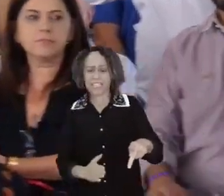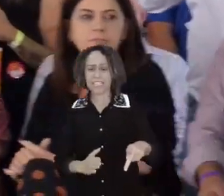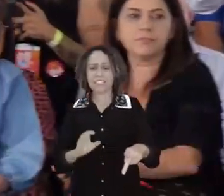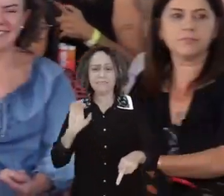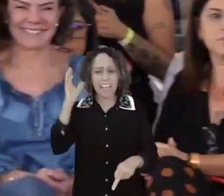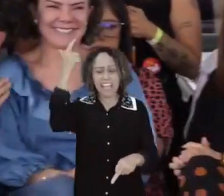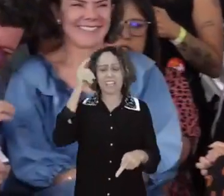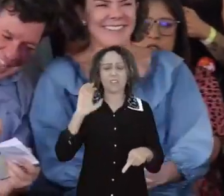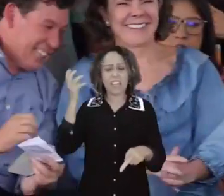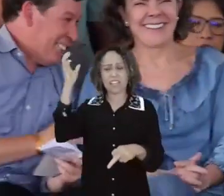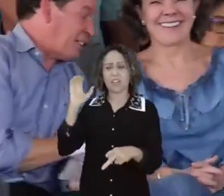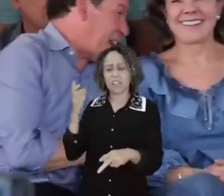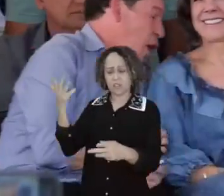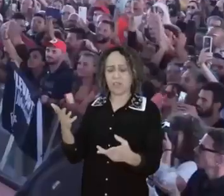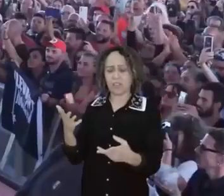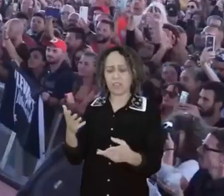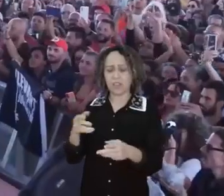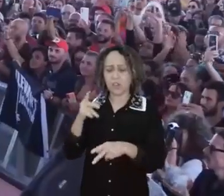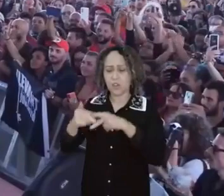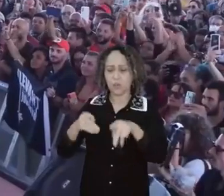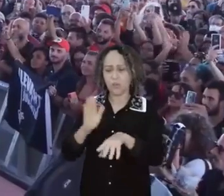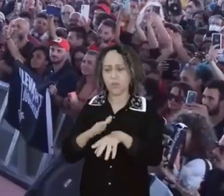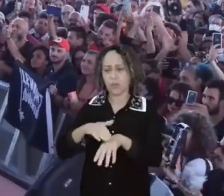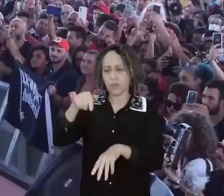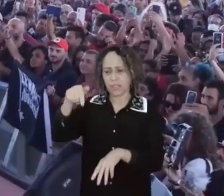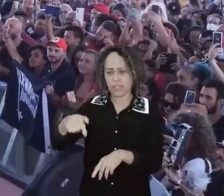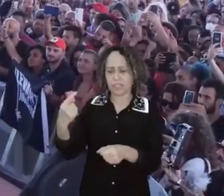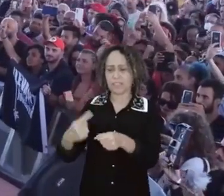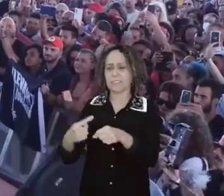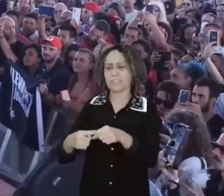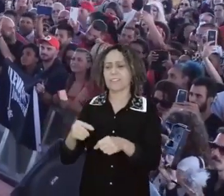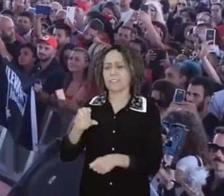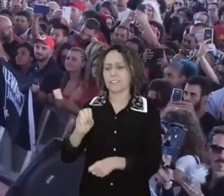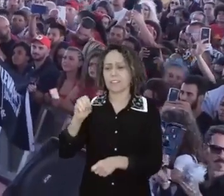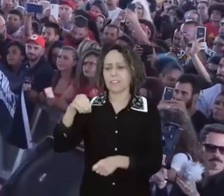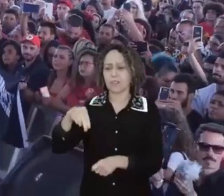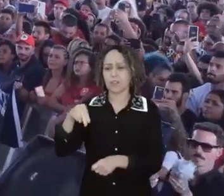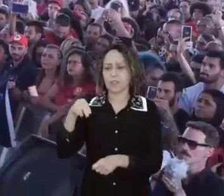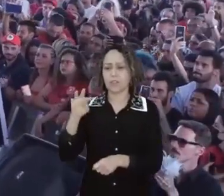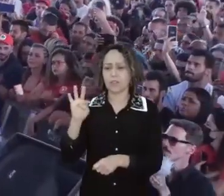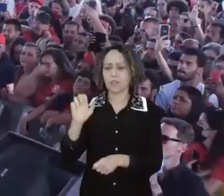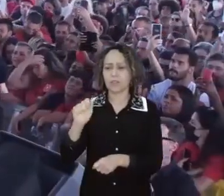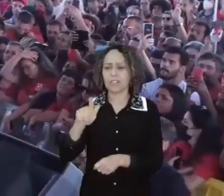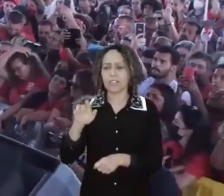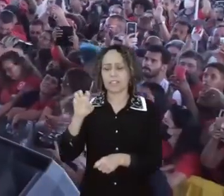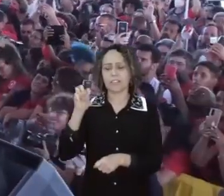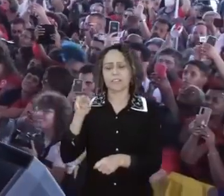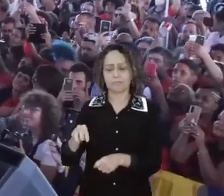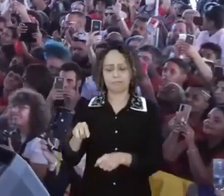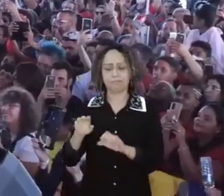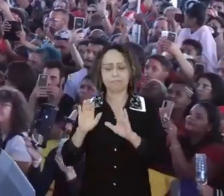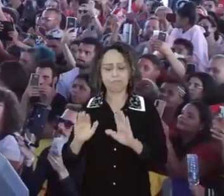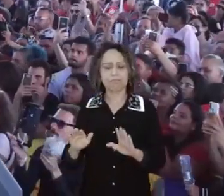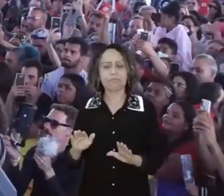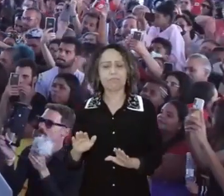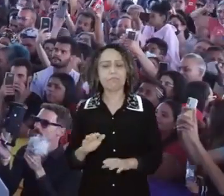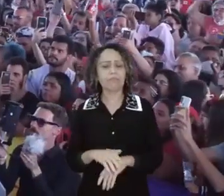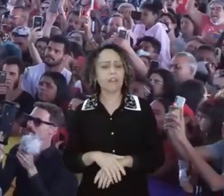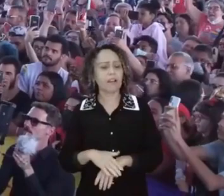contágio. Então, meus amigos e minhas amigas, eu quero me despedir de